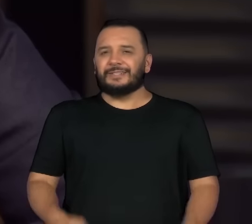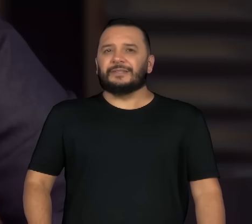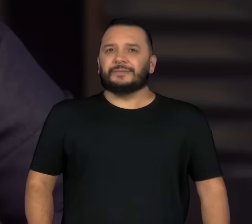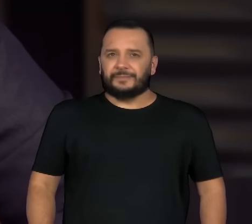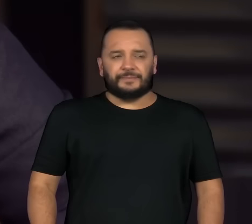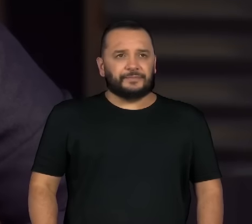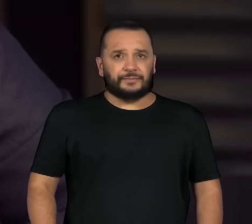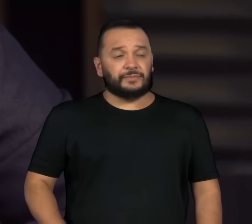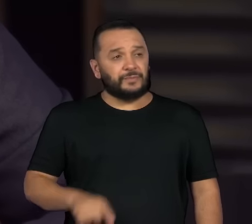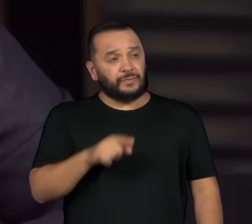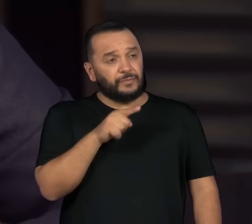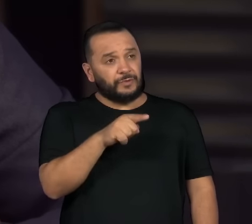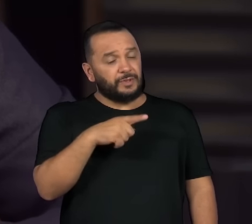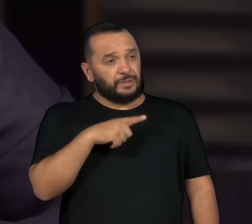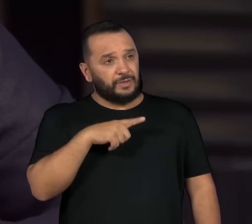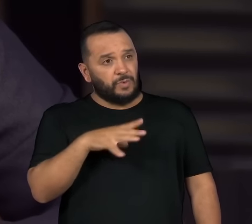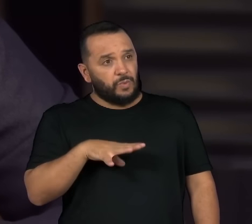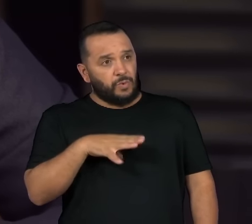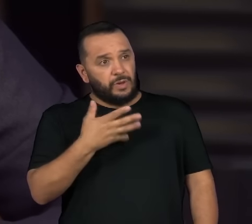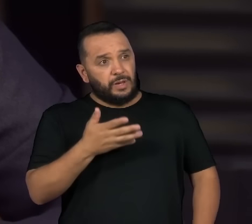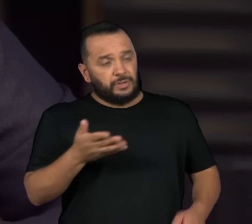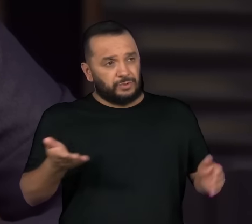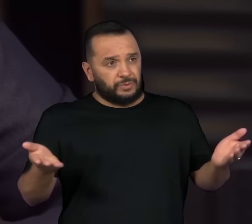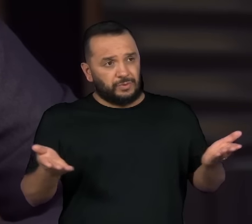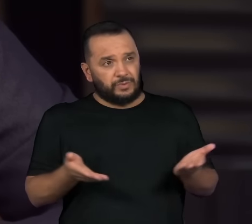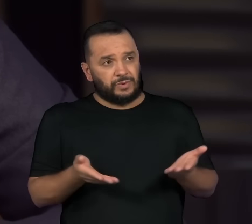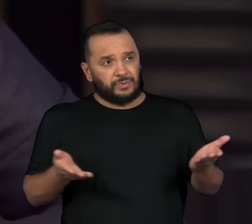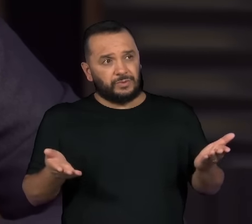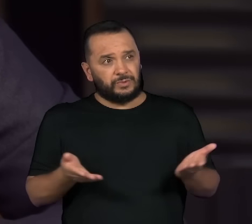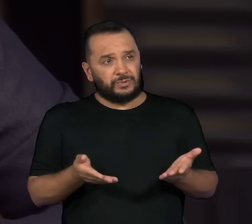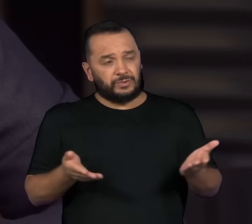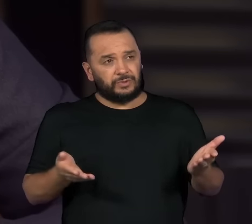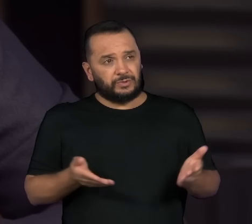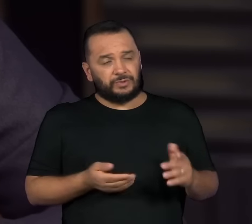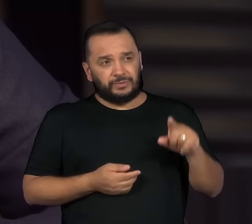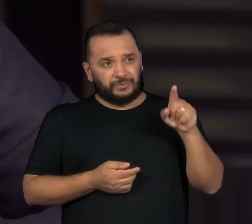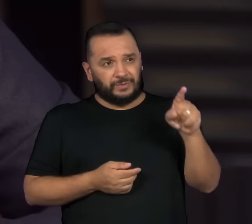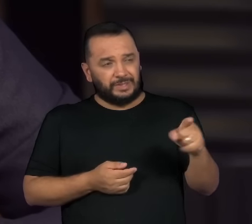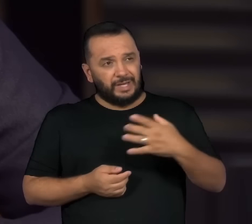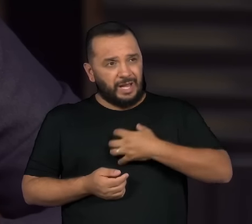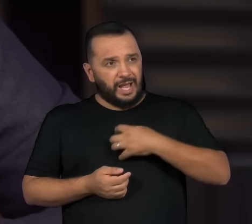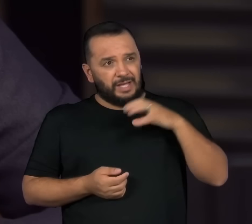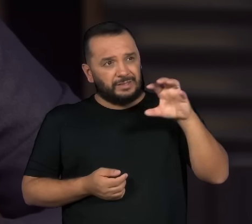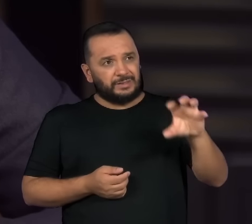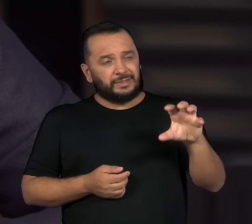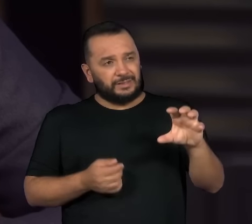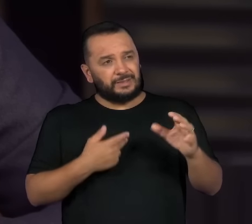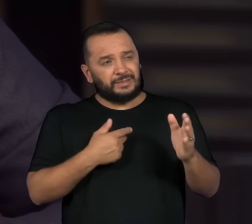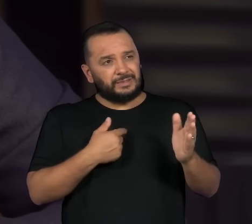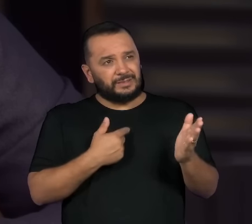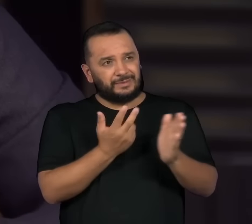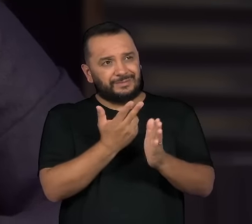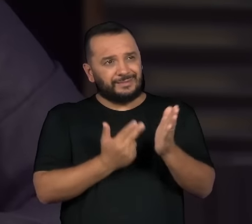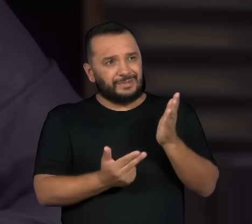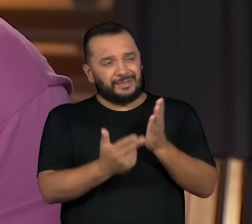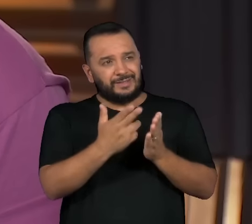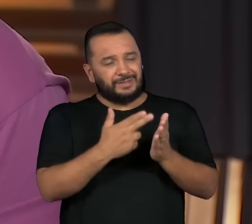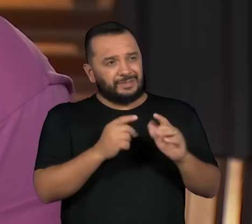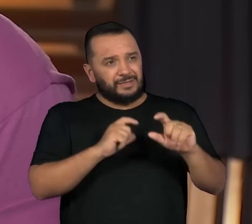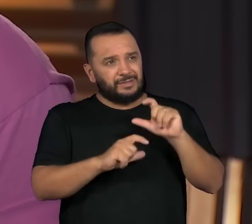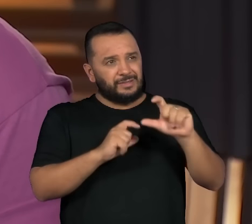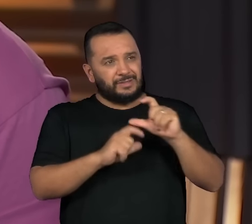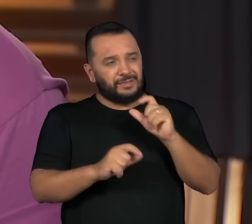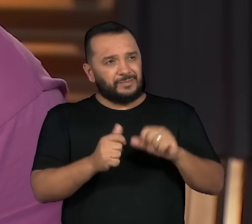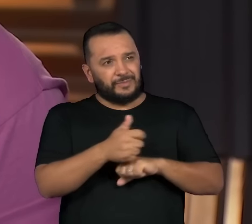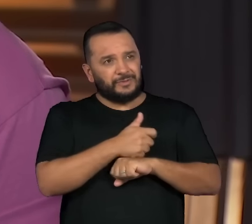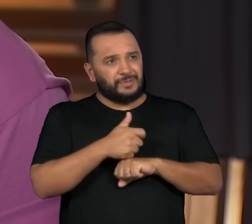Você tem coragem hoje de ser quem você é, Ilustra Lua? Coragem